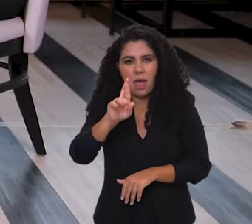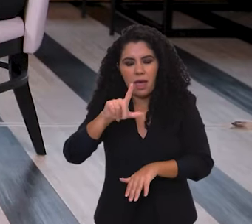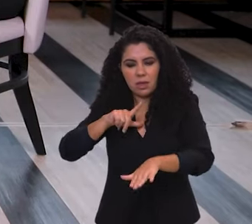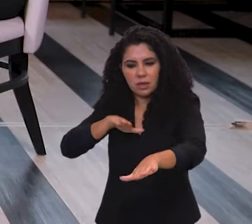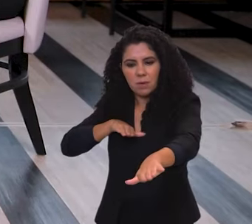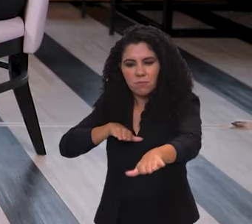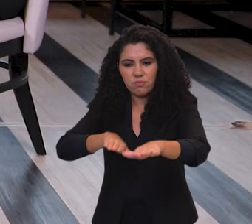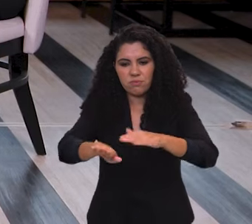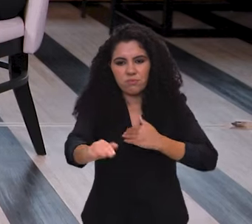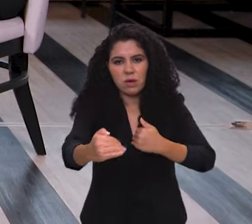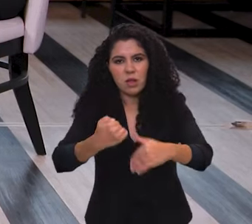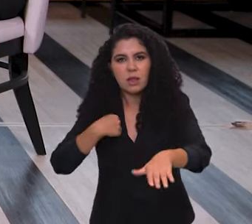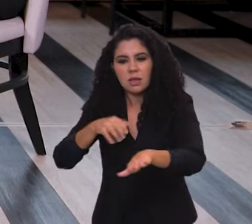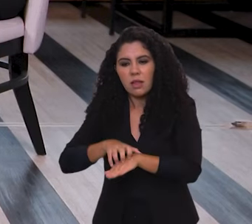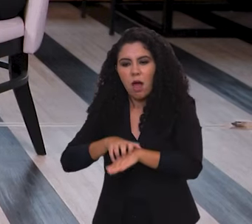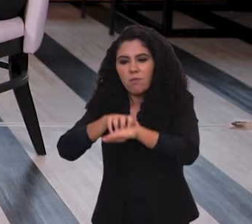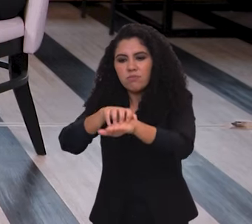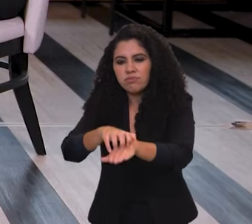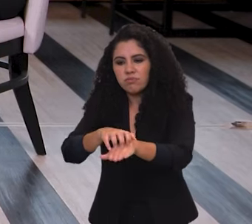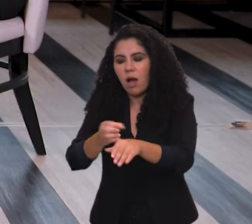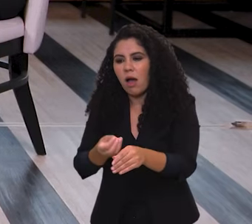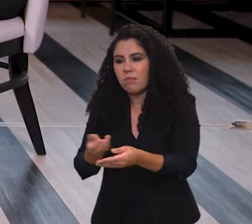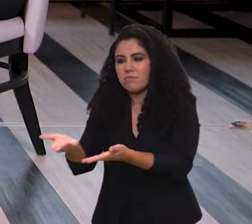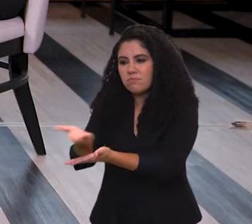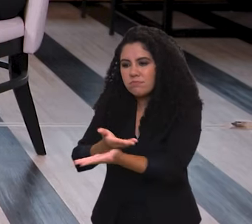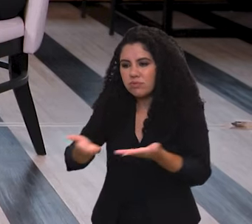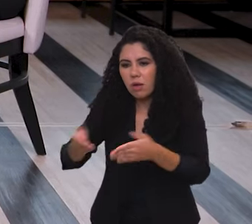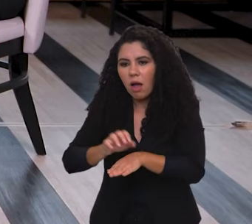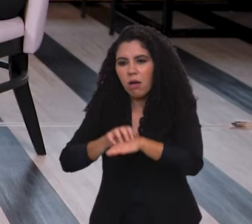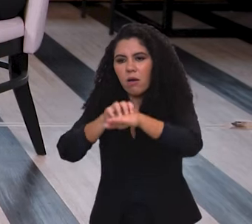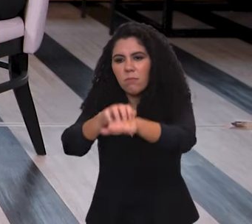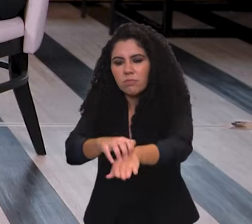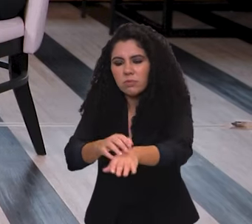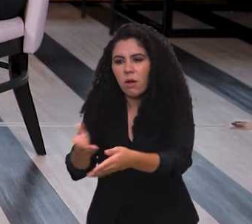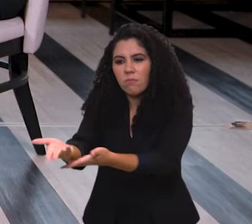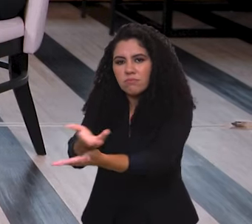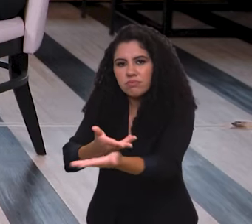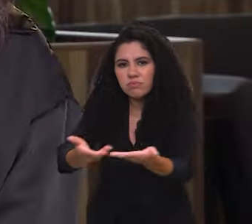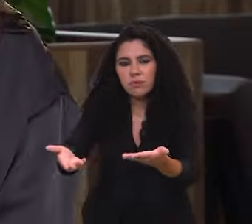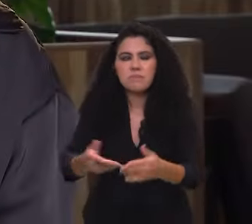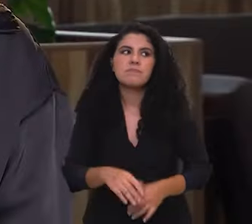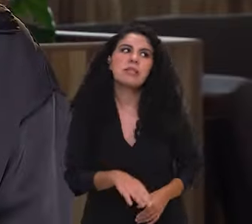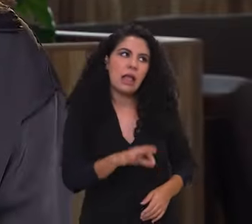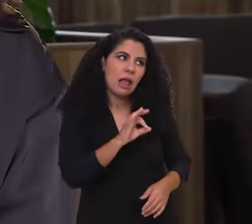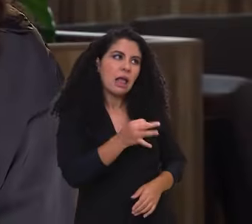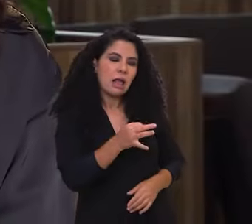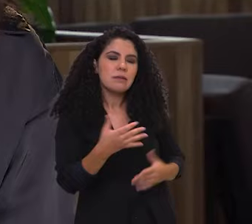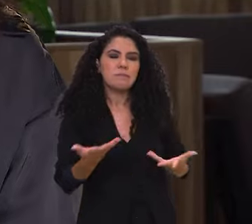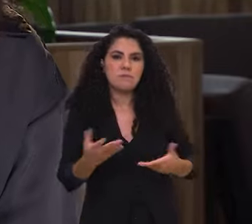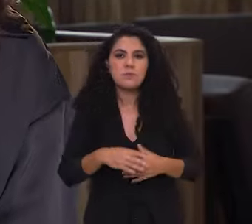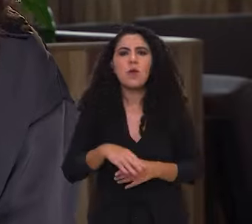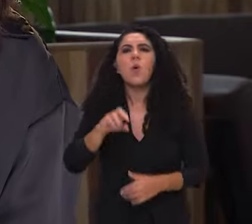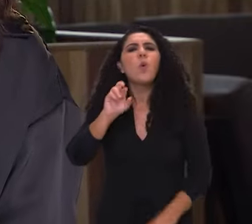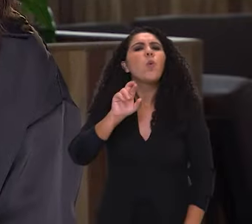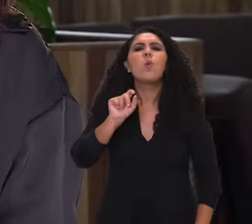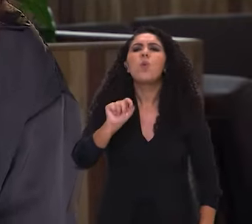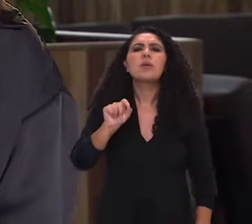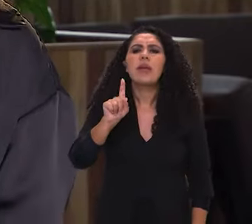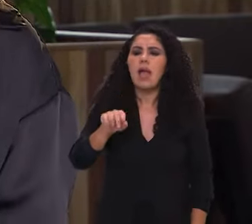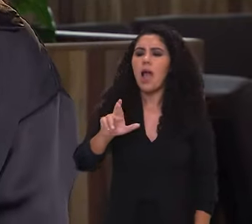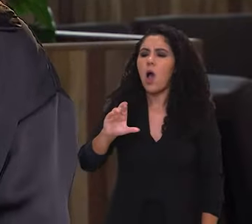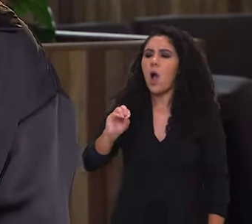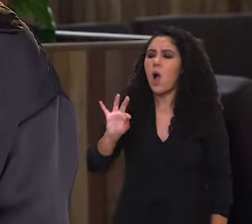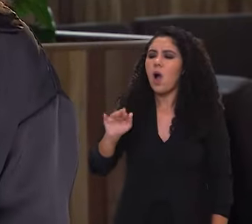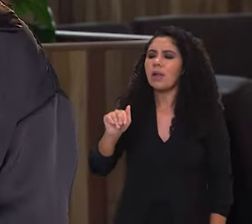transporta oportunidades, recursos entre as regiões do país? Seria isso? Podemos dizer sim. O que é que são as rotas, né?